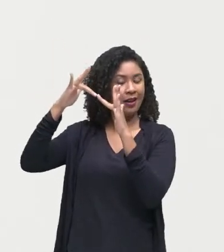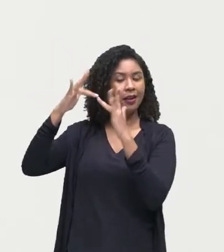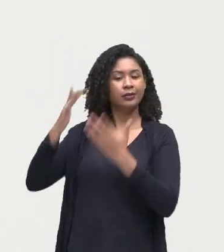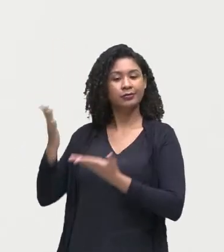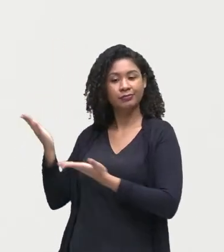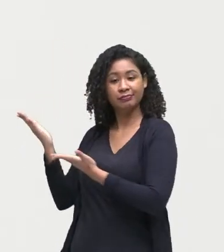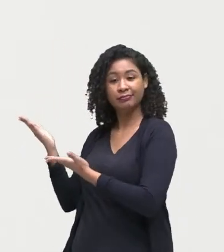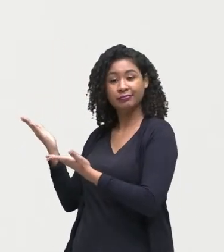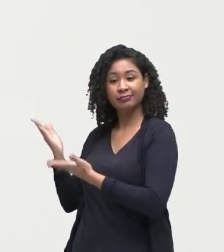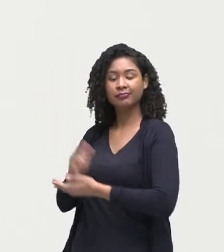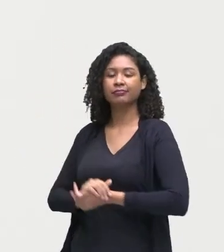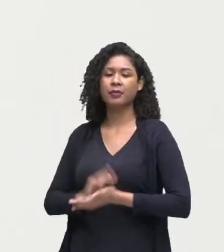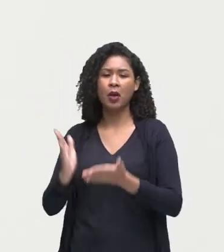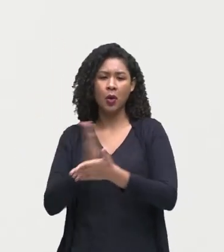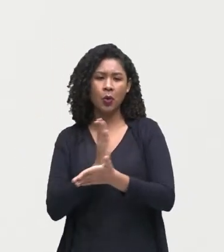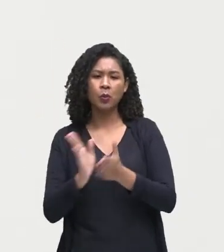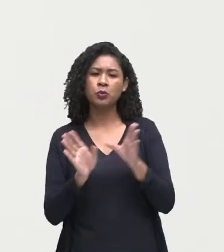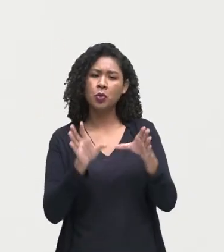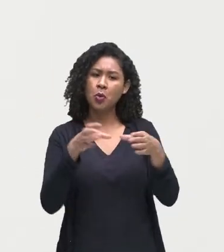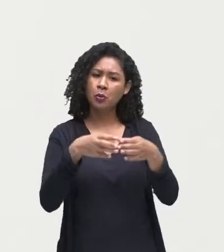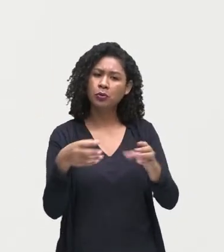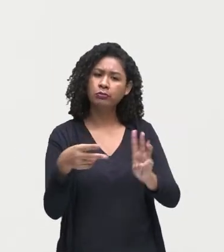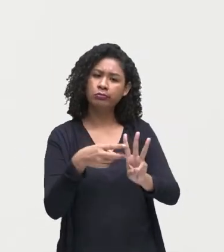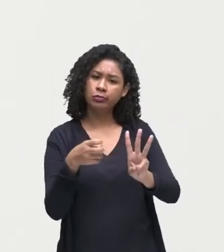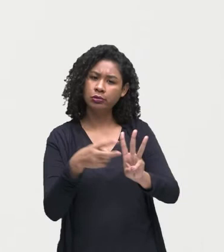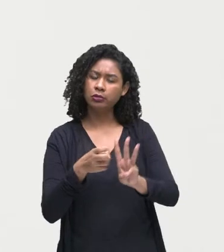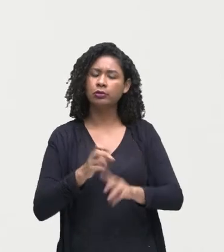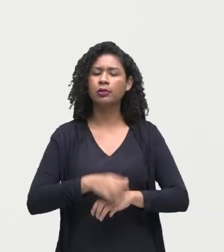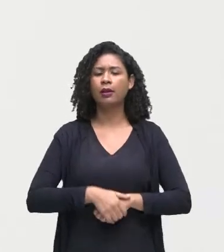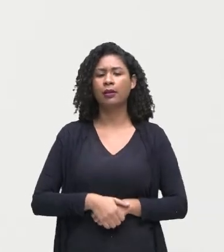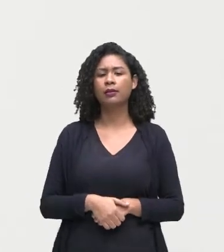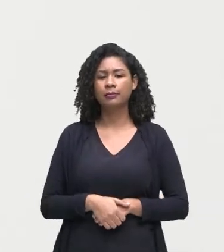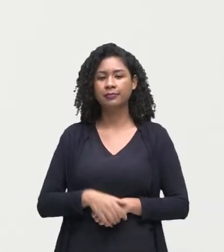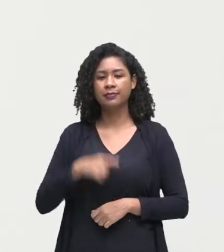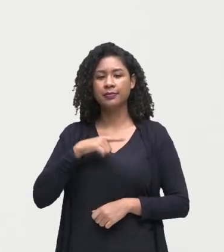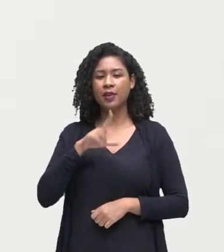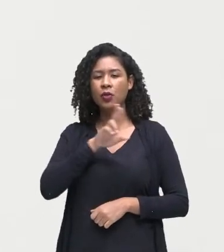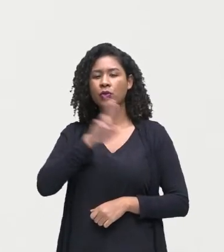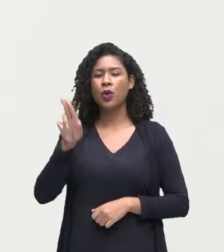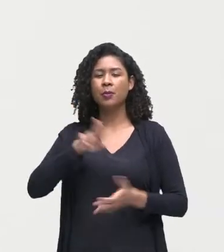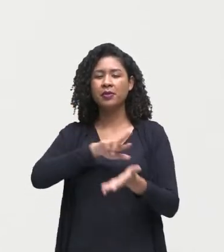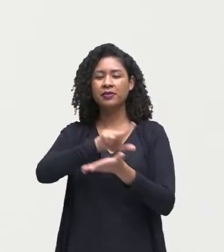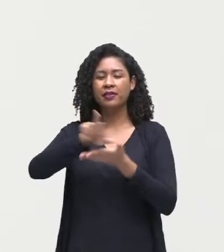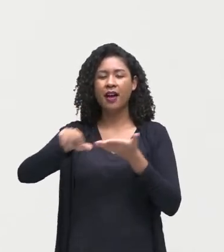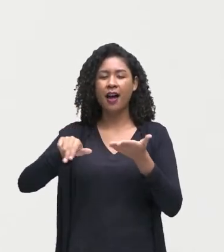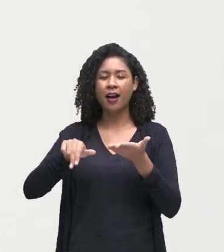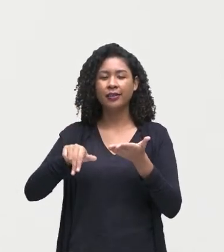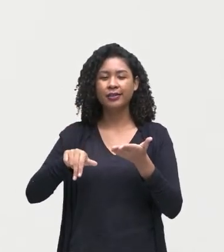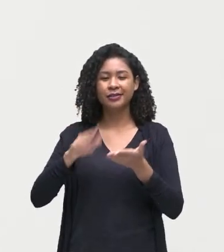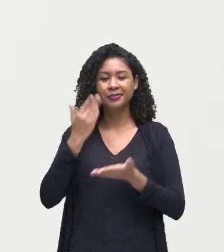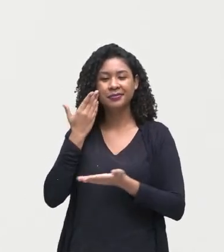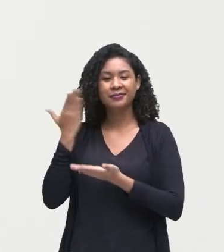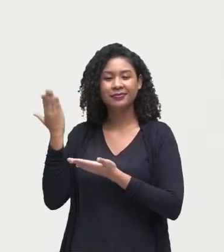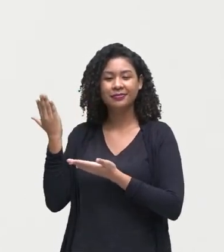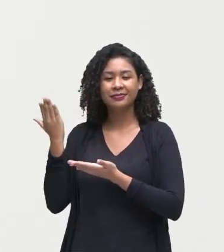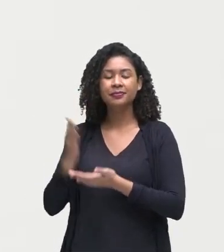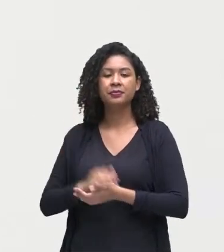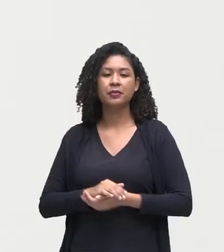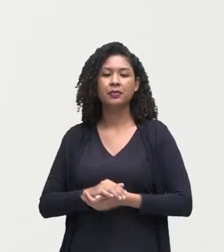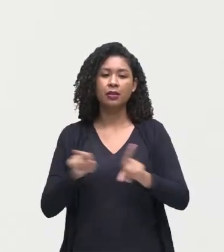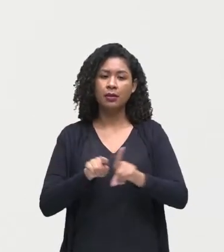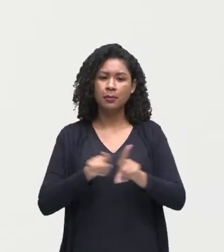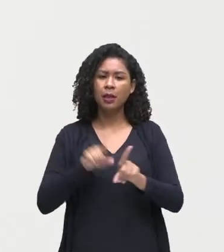algumas comunidades indígenas. Eu acrescentaria aqui uma expressão tipicamente amazonense e de